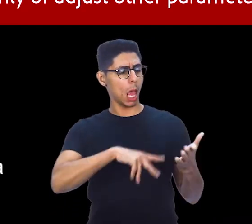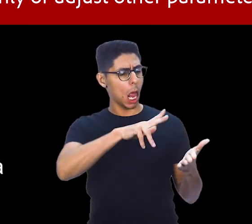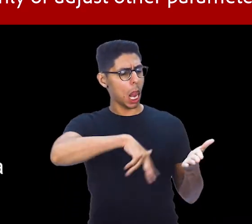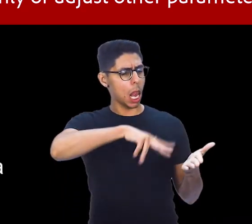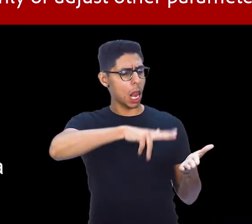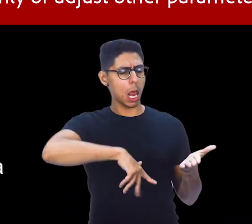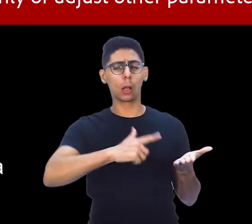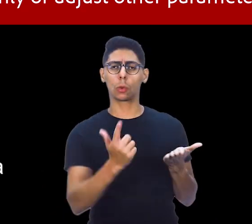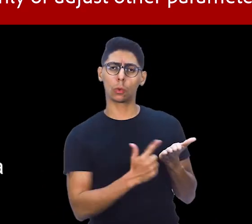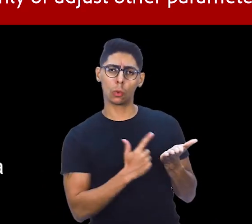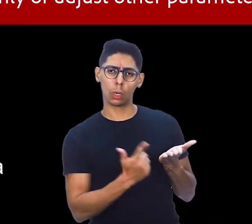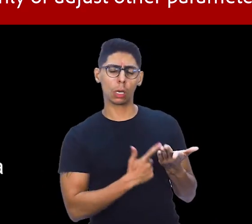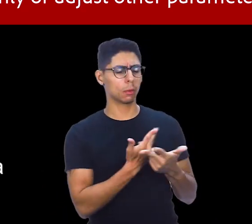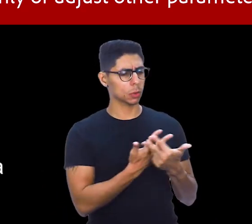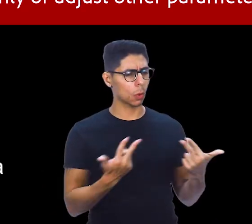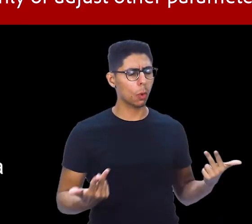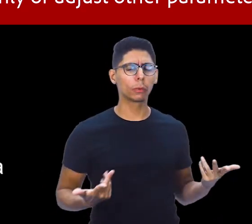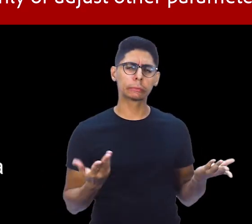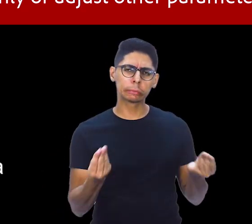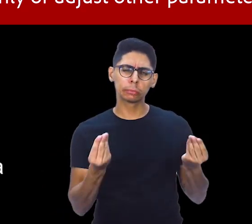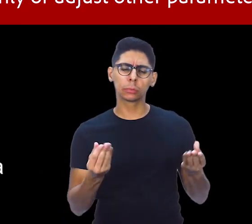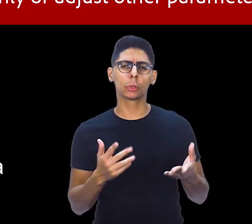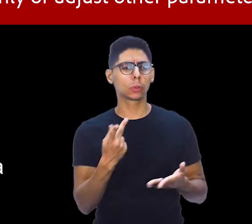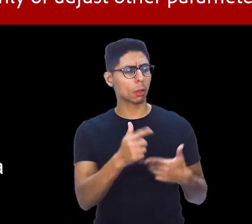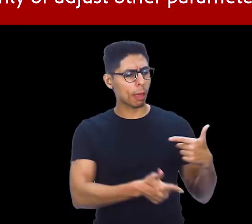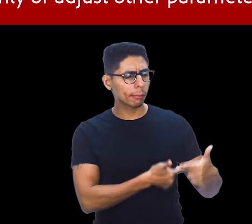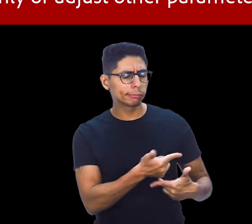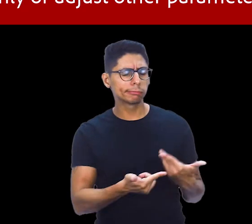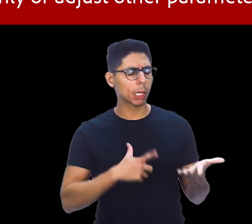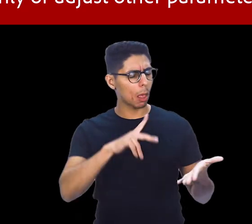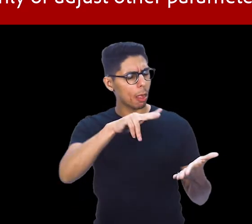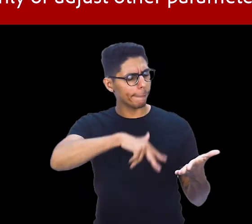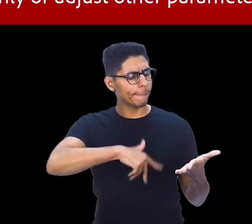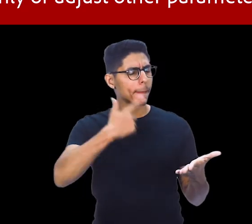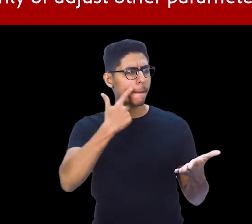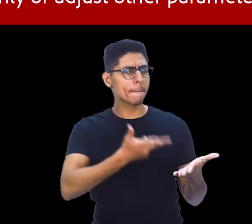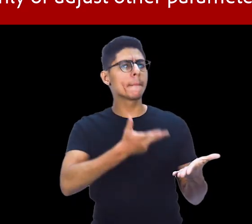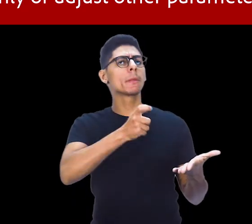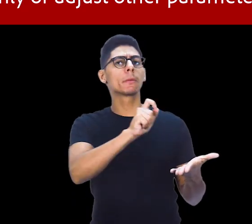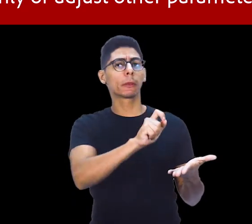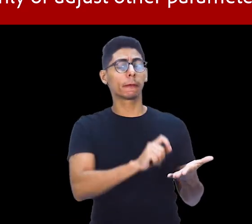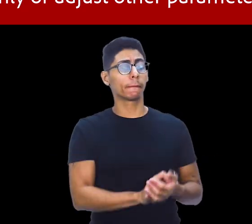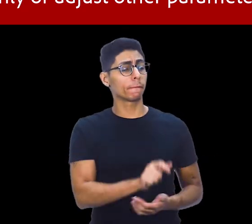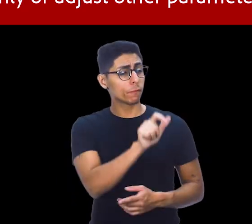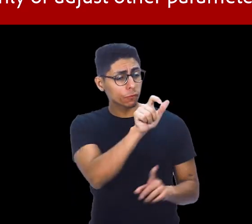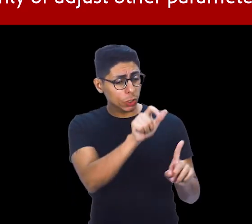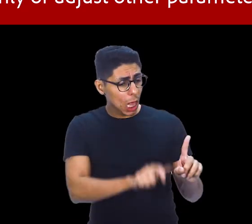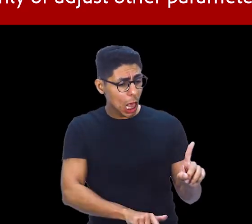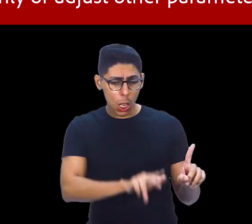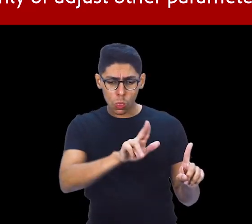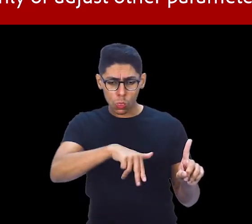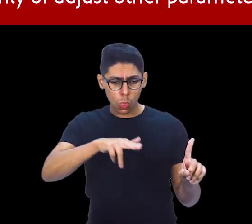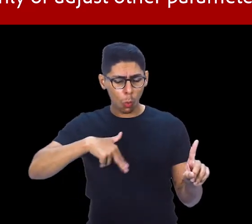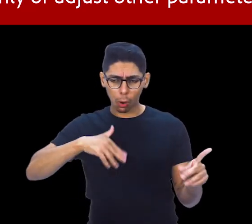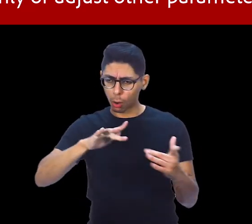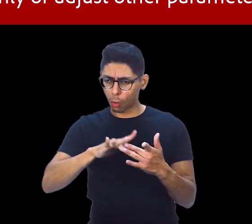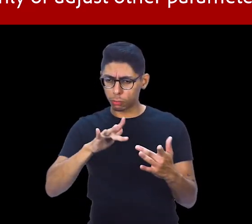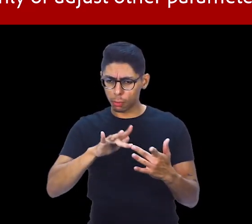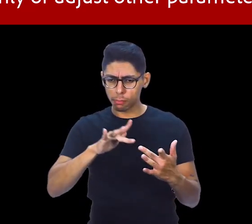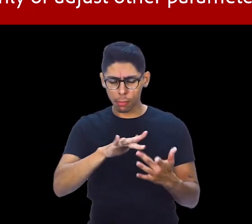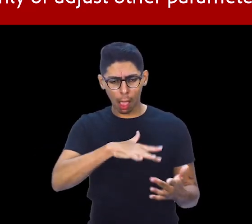que você, a sua produção toda, é o seguinte, é que, sendo uma pessoa que não tinha contato com esse